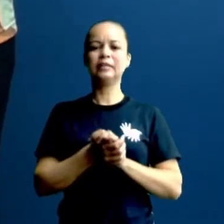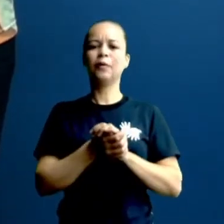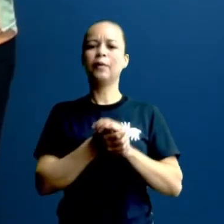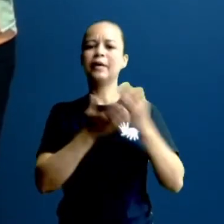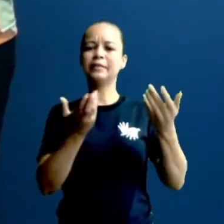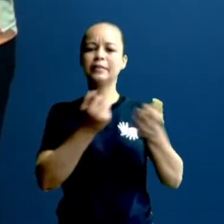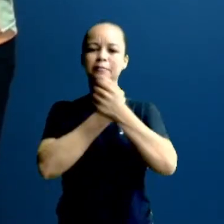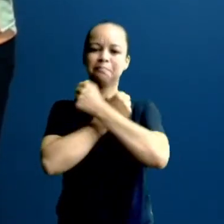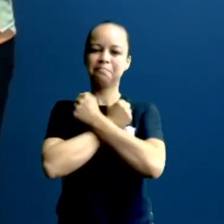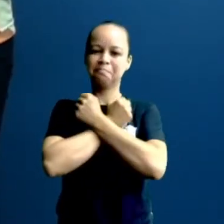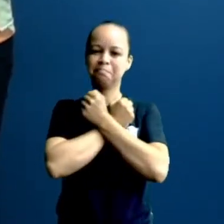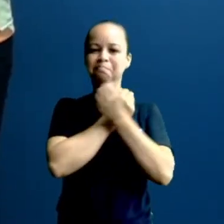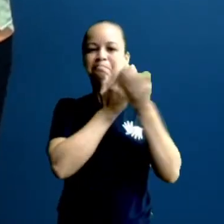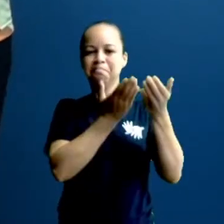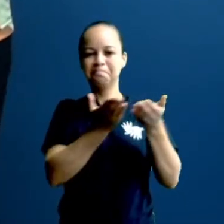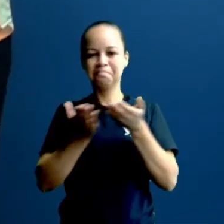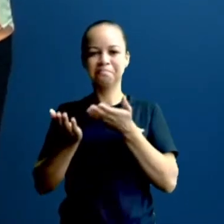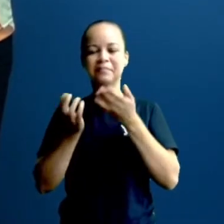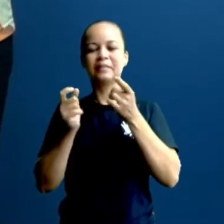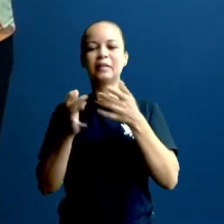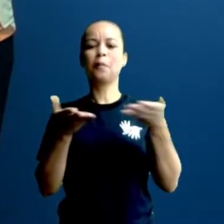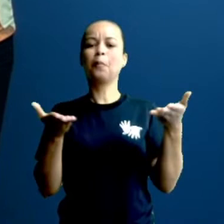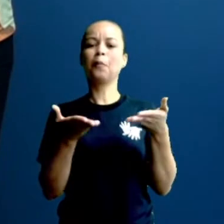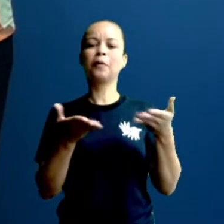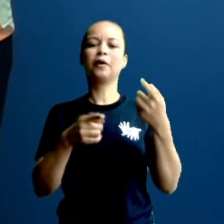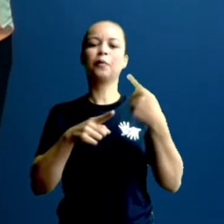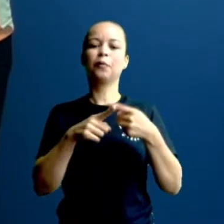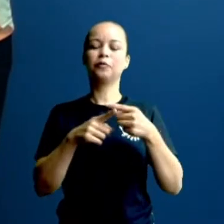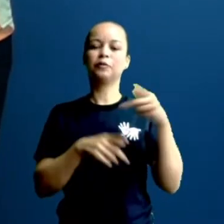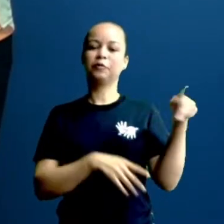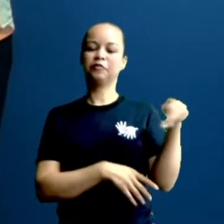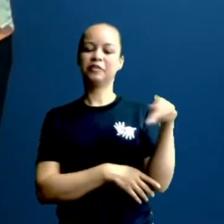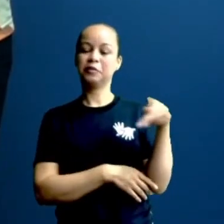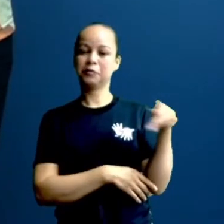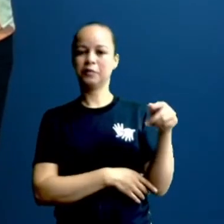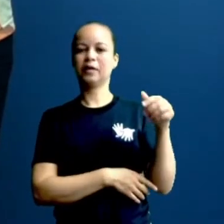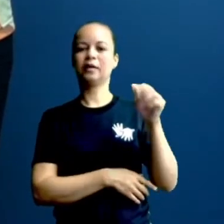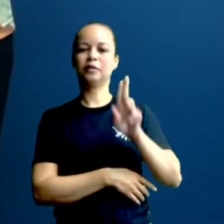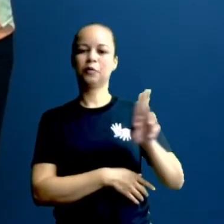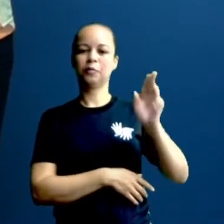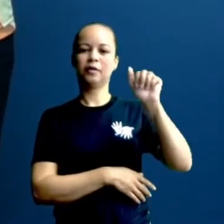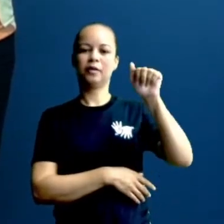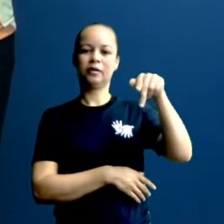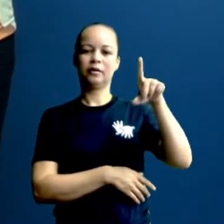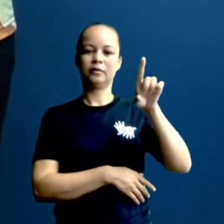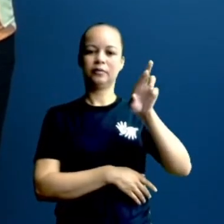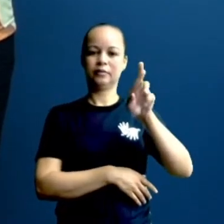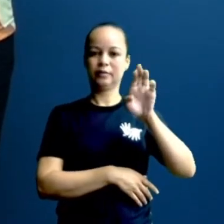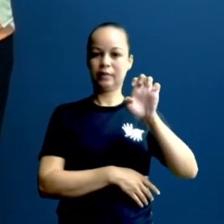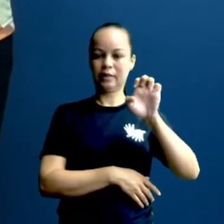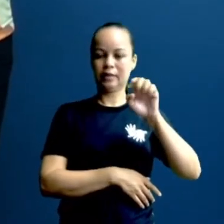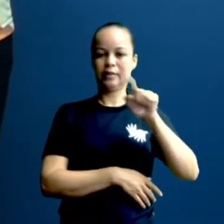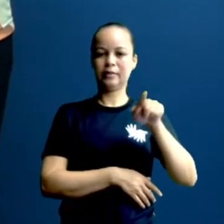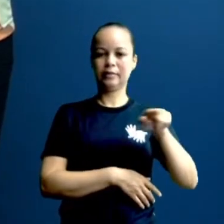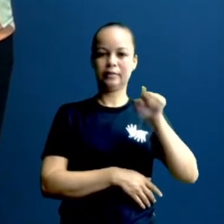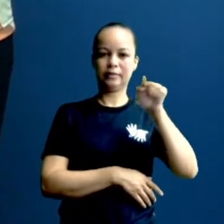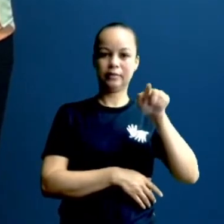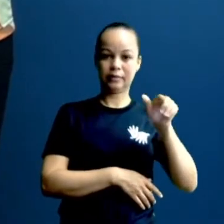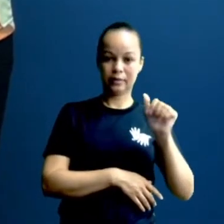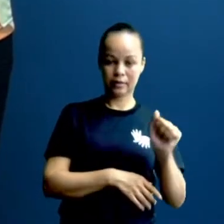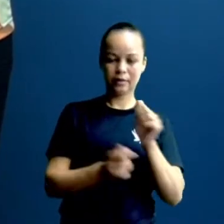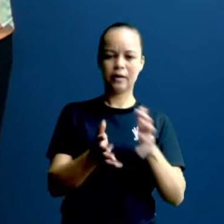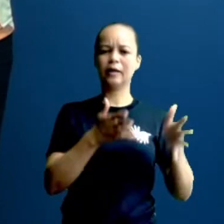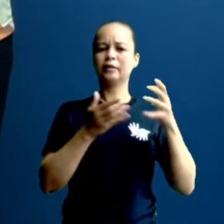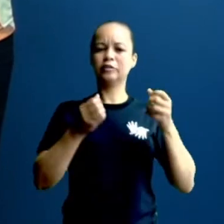minha saudação, porque hoje eu, Andressa Sacramento, quero continuar desvendando aí os mistérios da